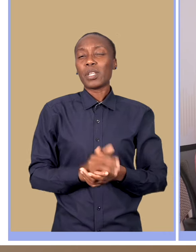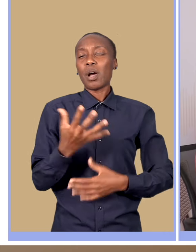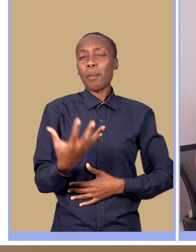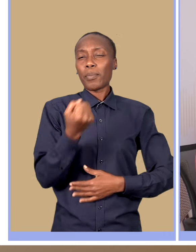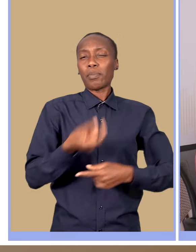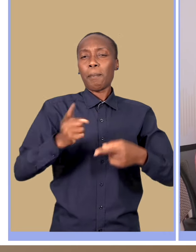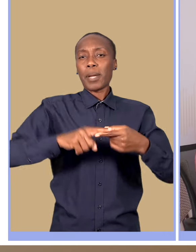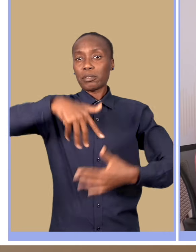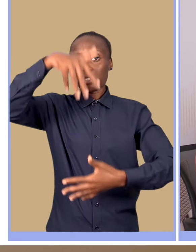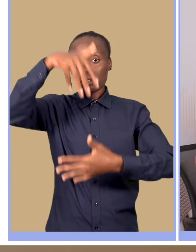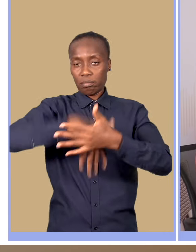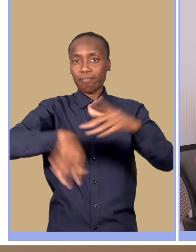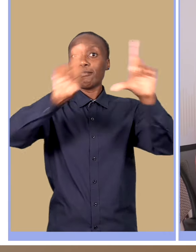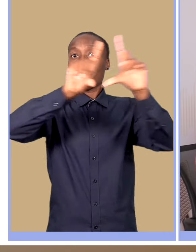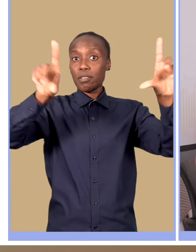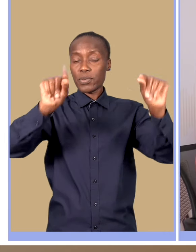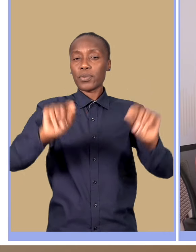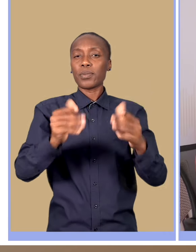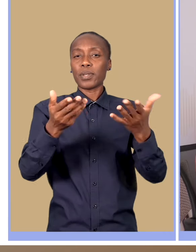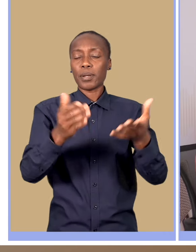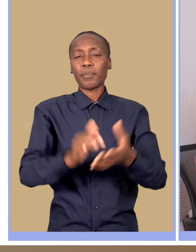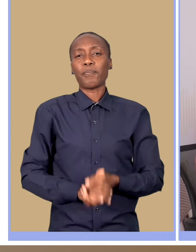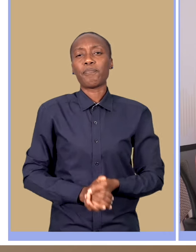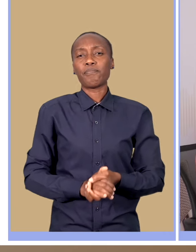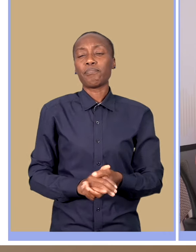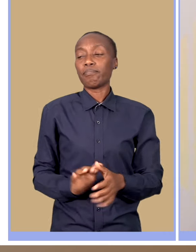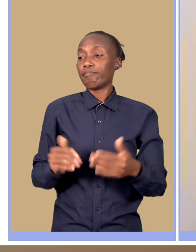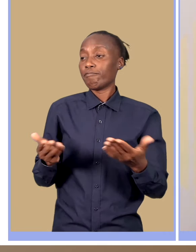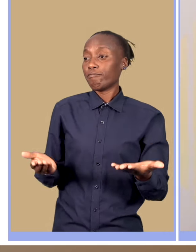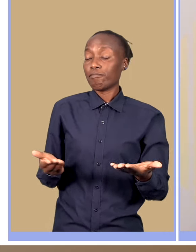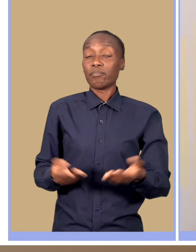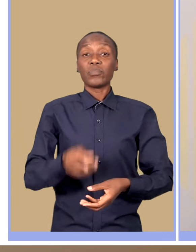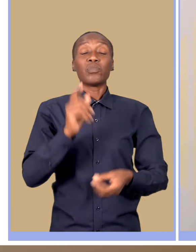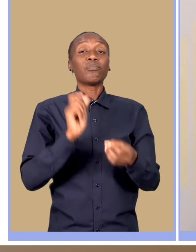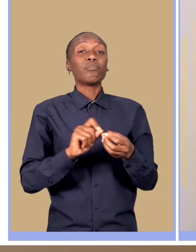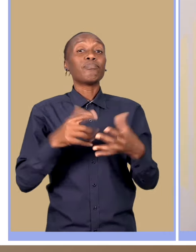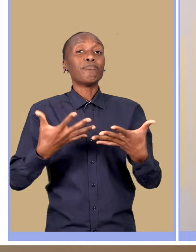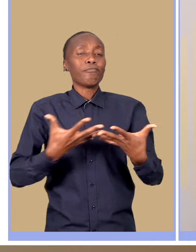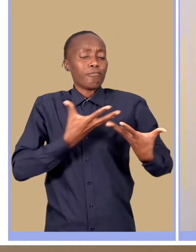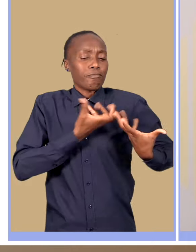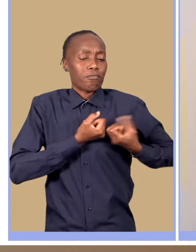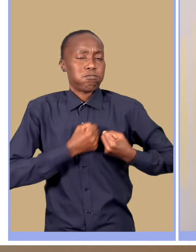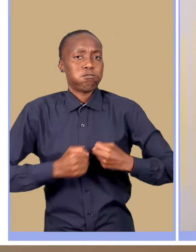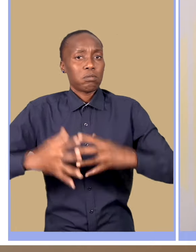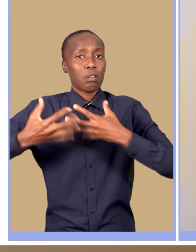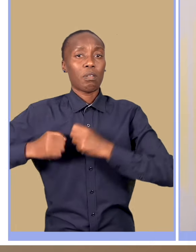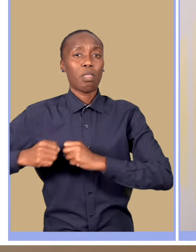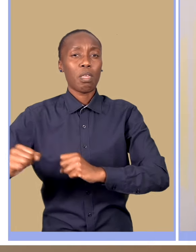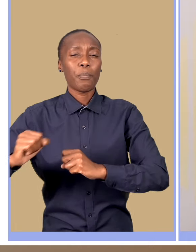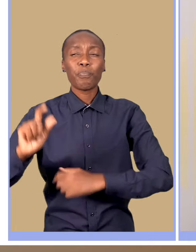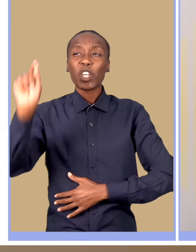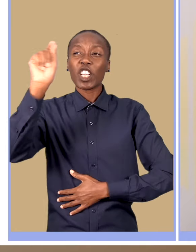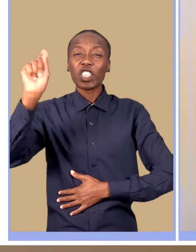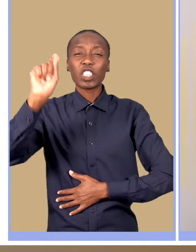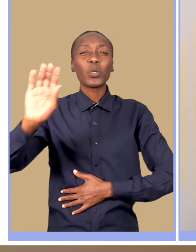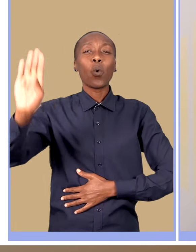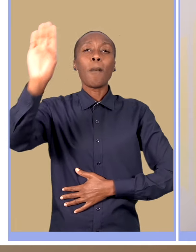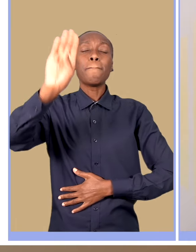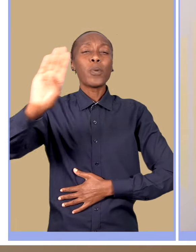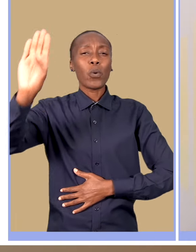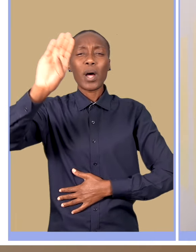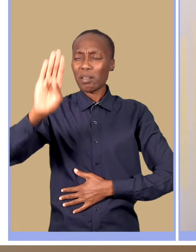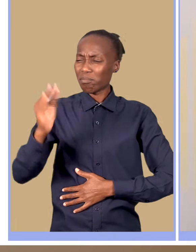podemos aprofundar ainda mais. Exatamente. Bom, falou aqui do trabalho que tem desenvolvido em Boane,